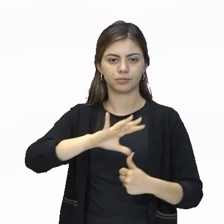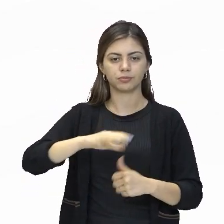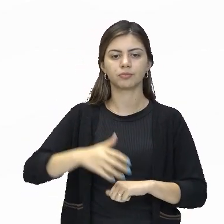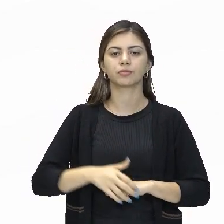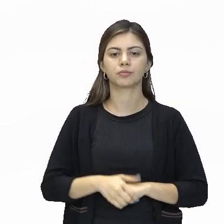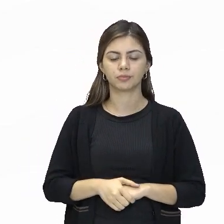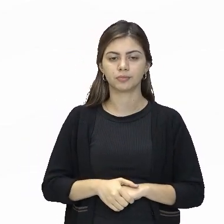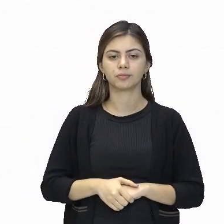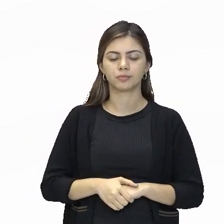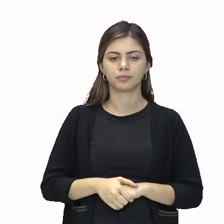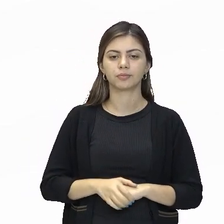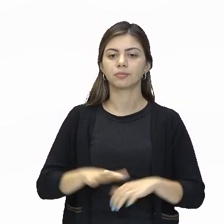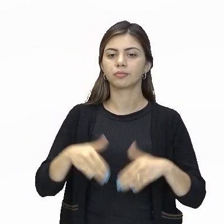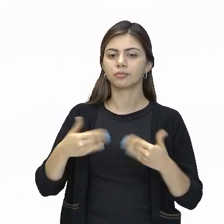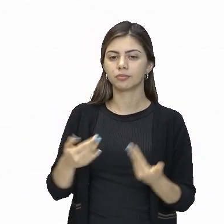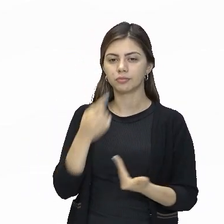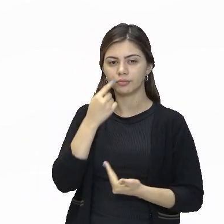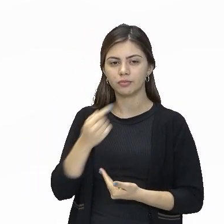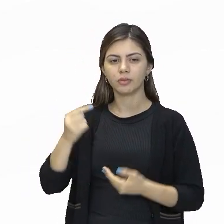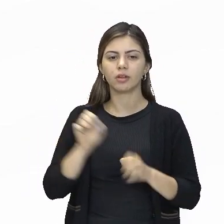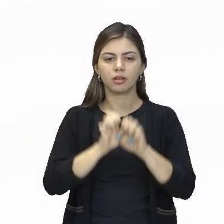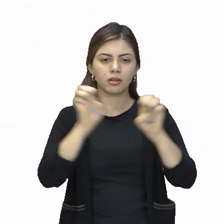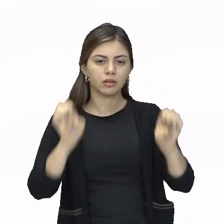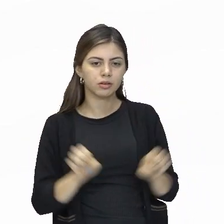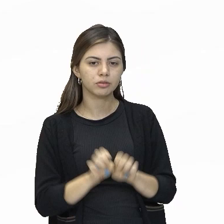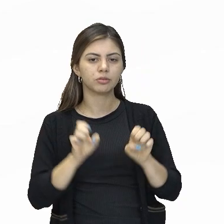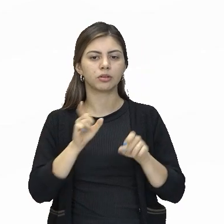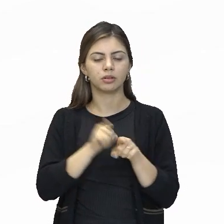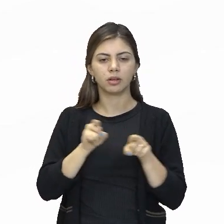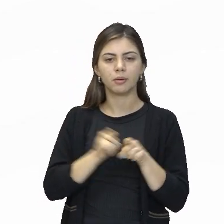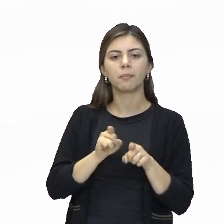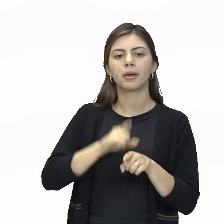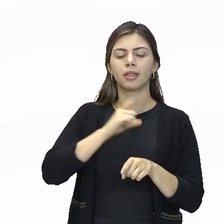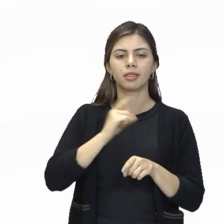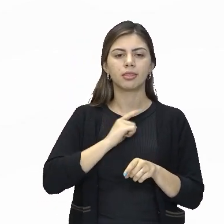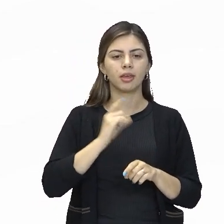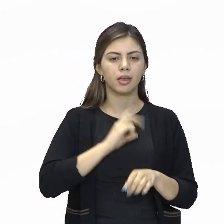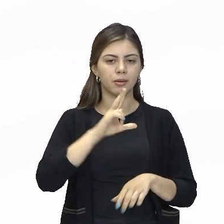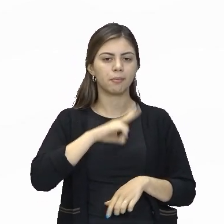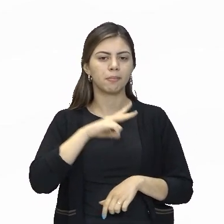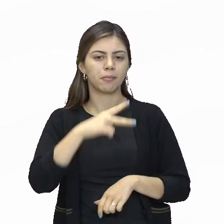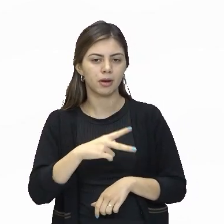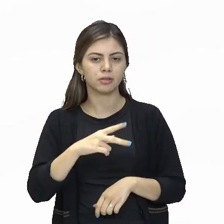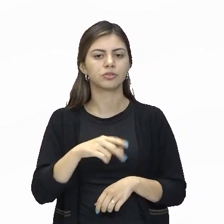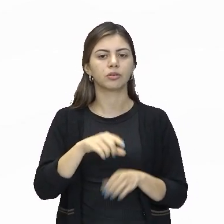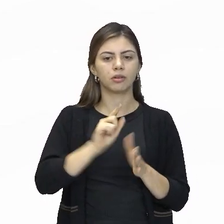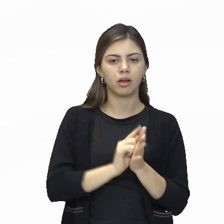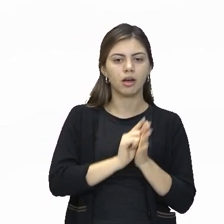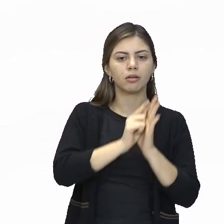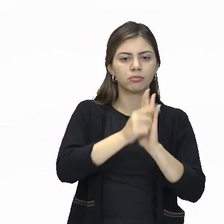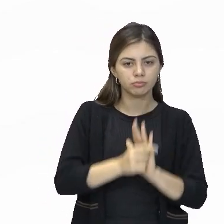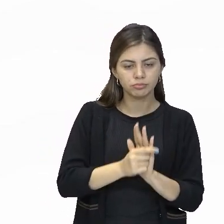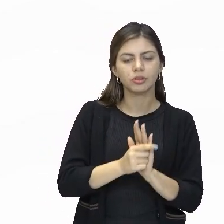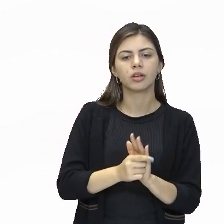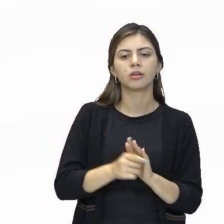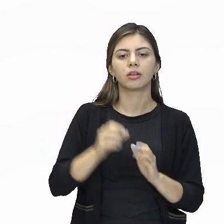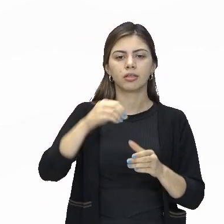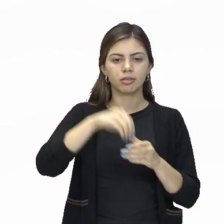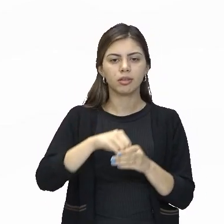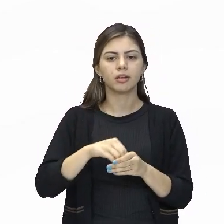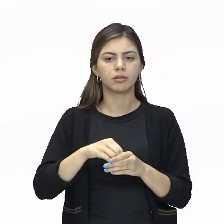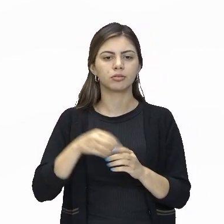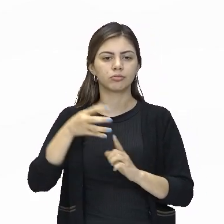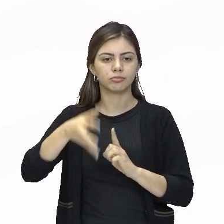e latino-americana. Conhecimento das estruturas de composição, estilos e discursos das referidas